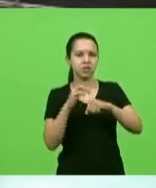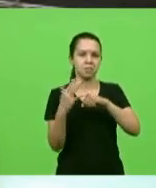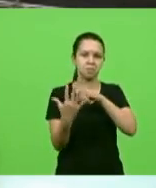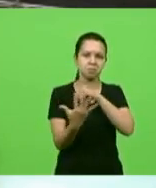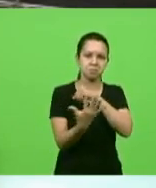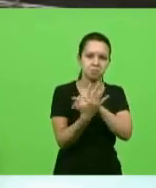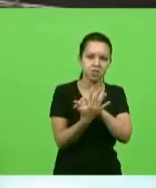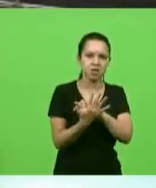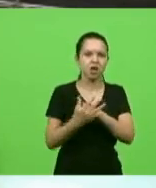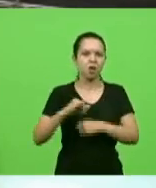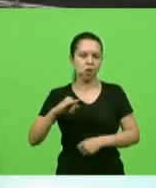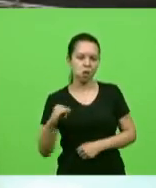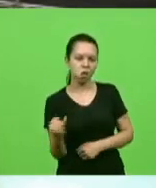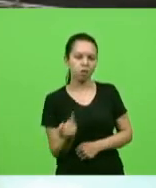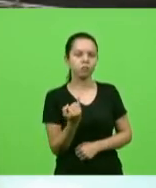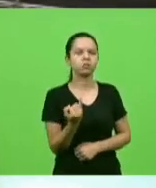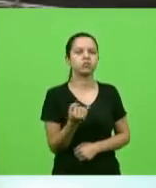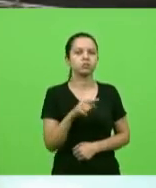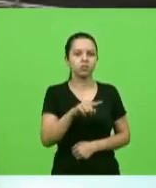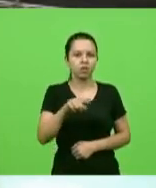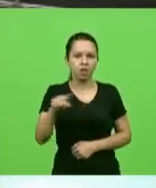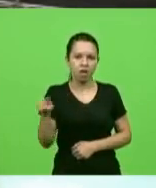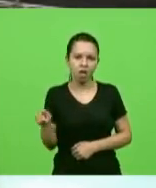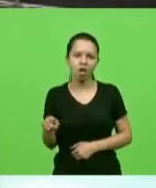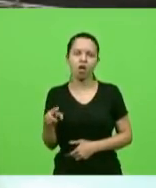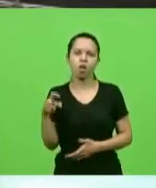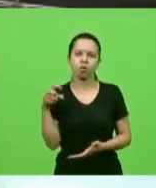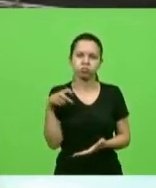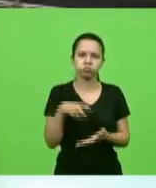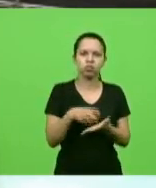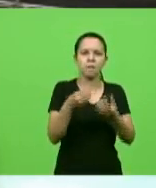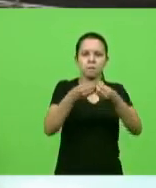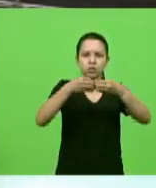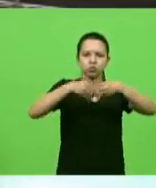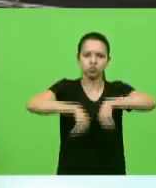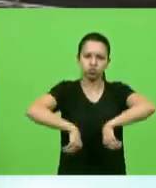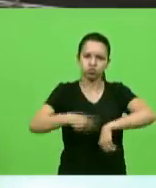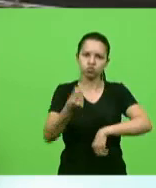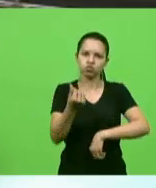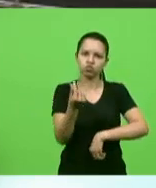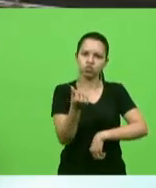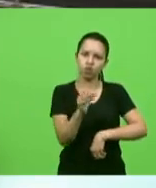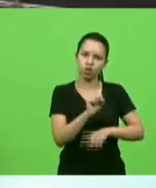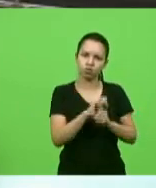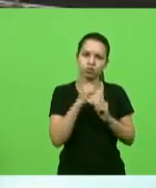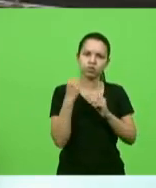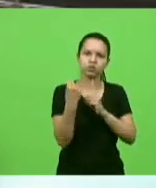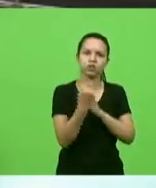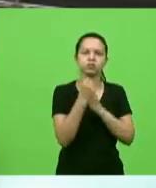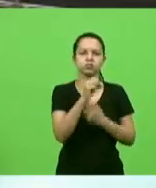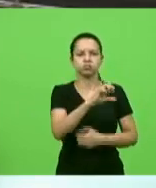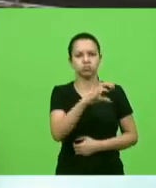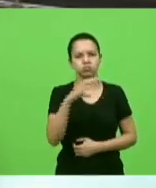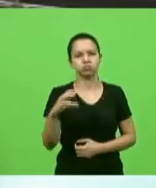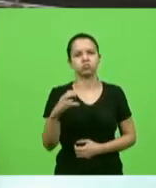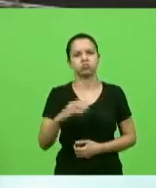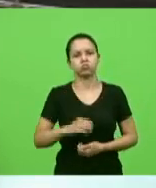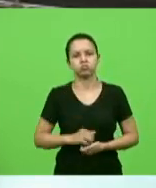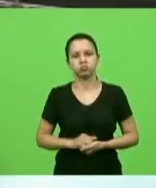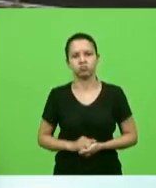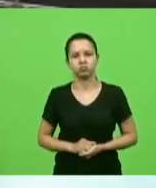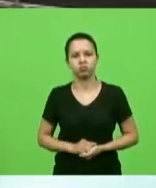vírus aproveitadores de plantão que leva um reforço da sociedade notadamente aqui da sociedade Catarinense